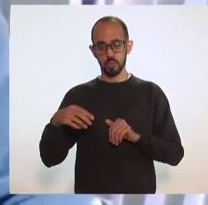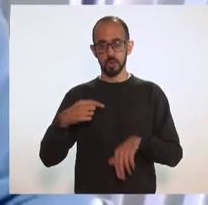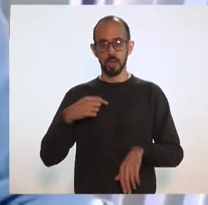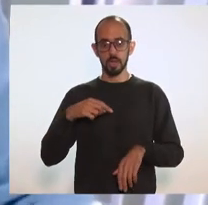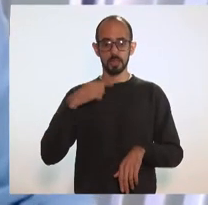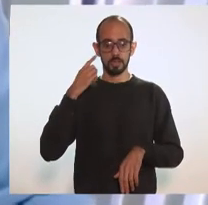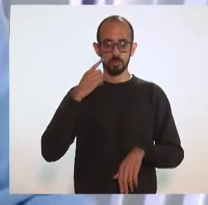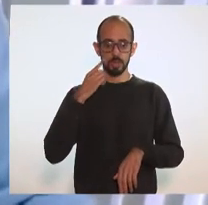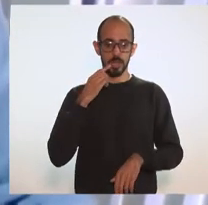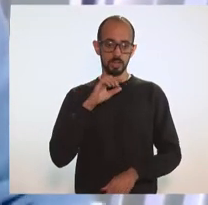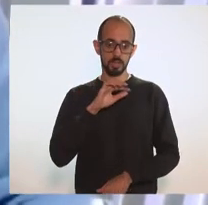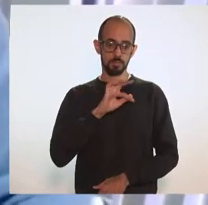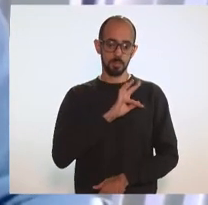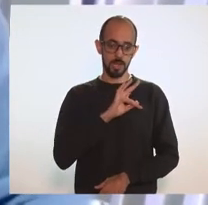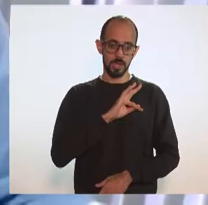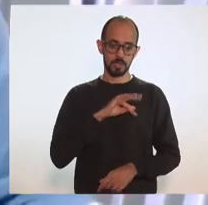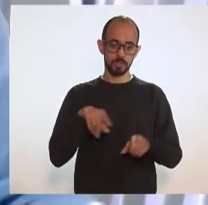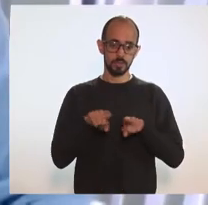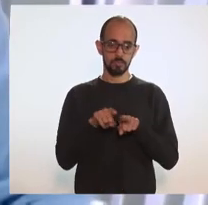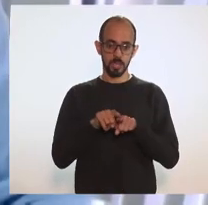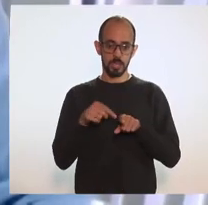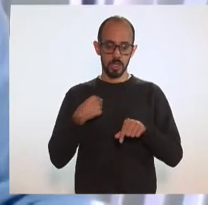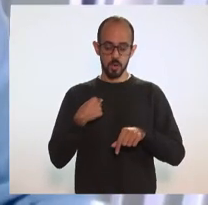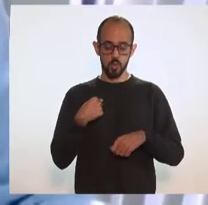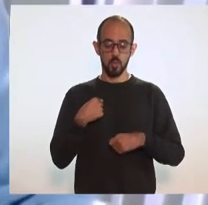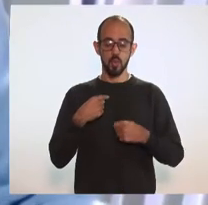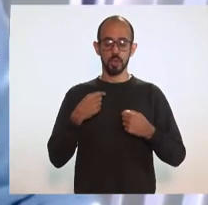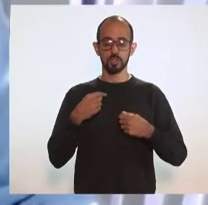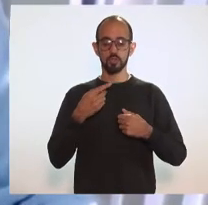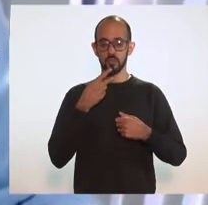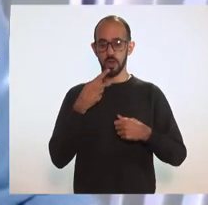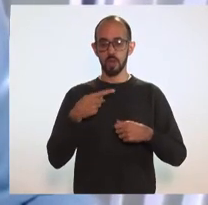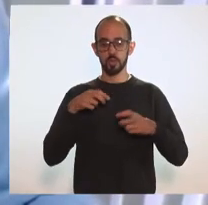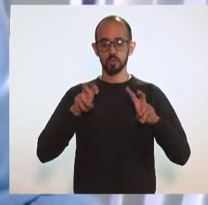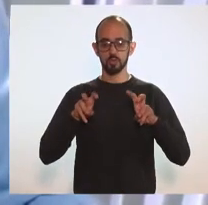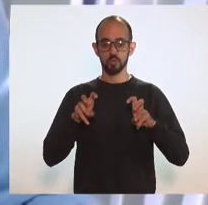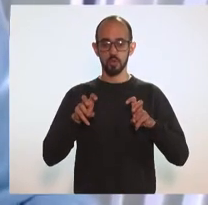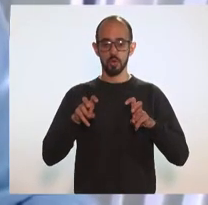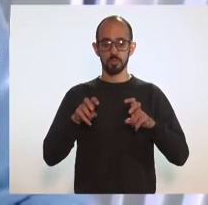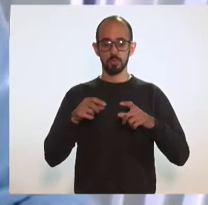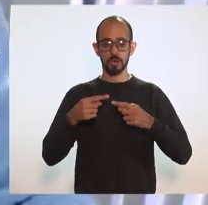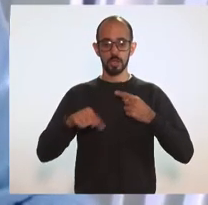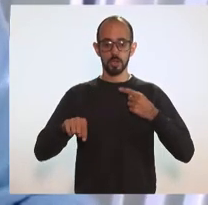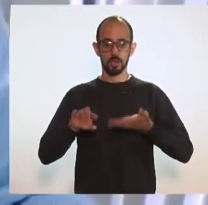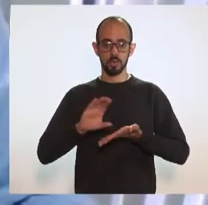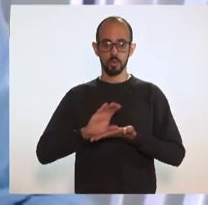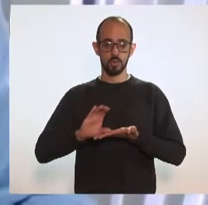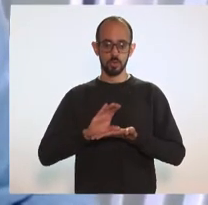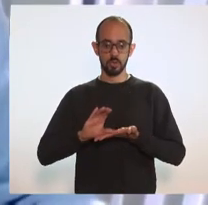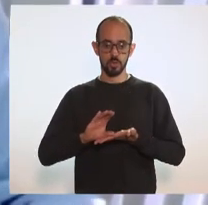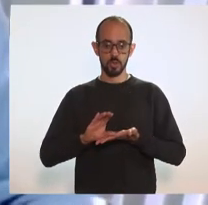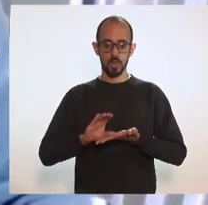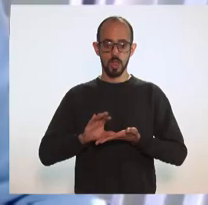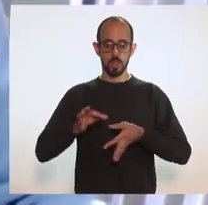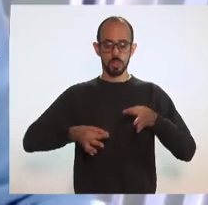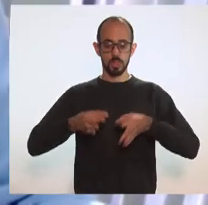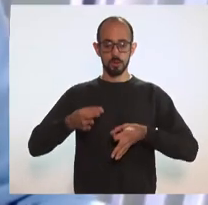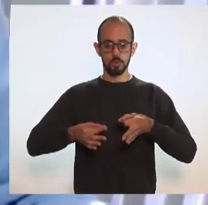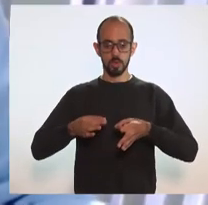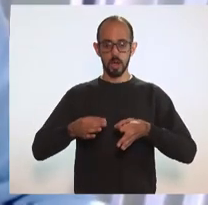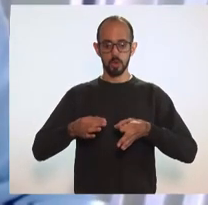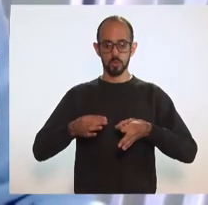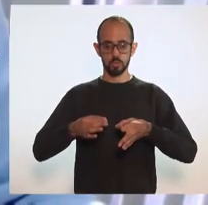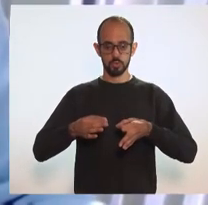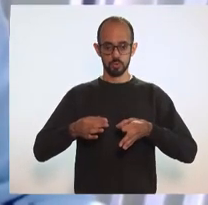mesmo ele nos pronunciamos sobre a declaração de inconstitucionalidade por parte do tribunal de justiça e a